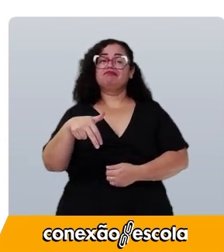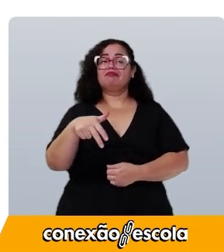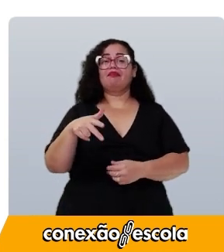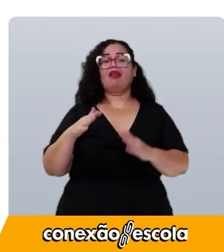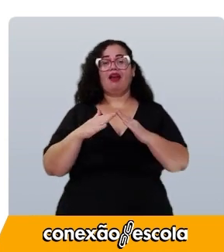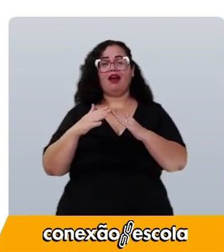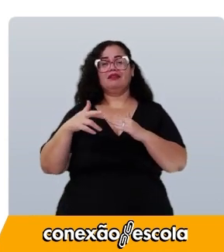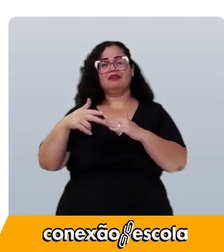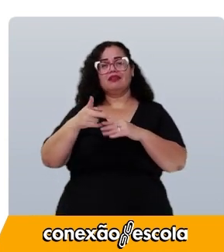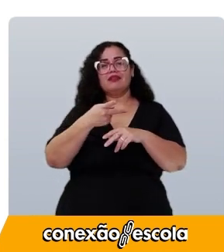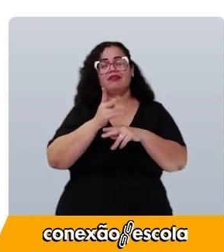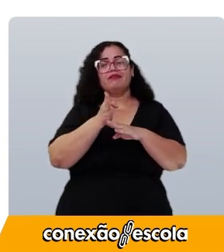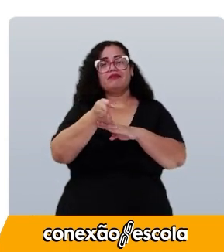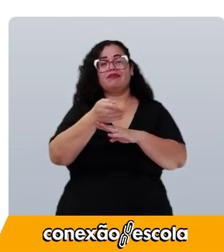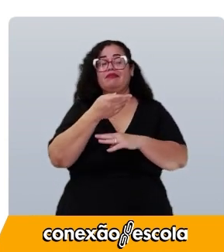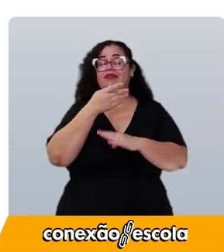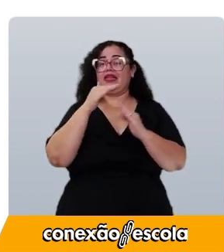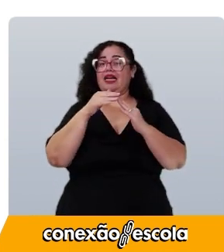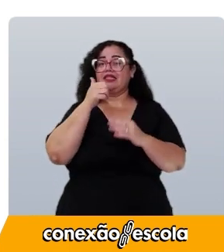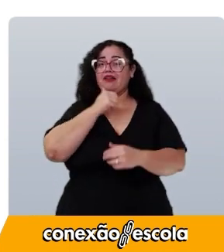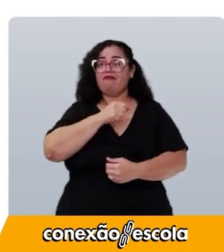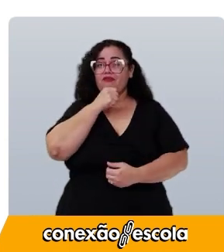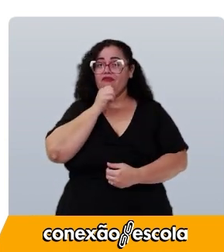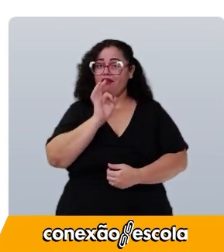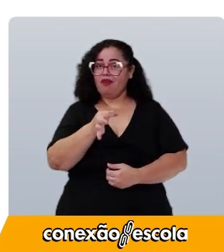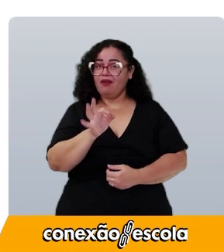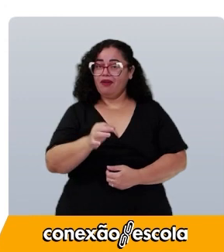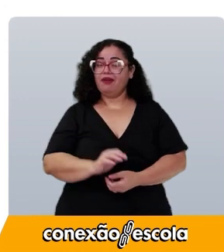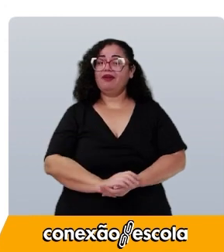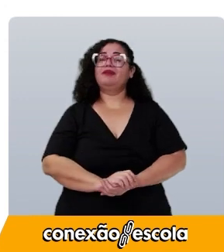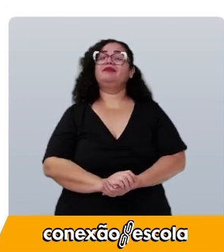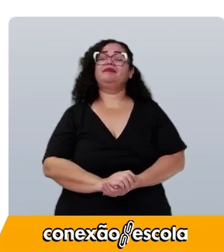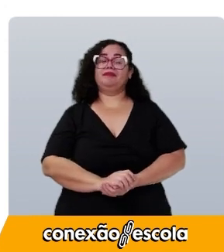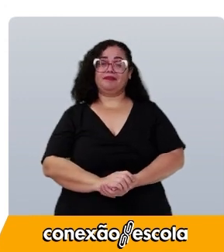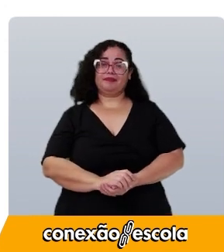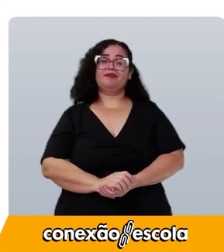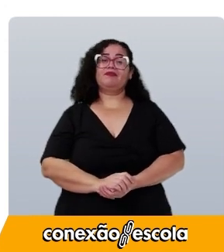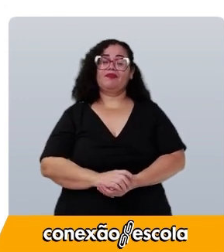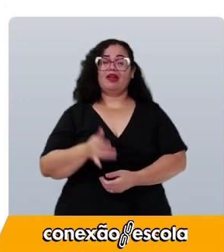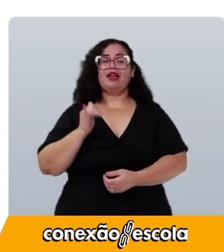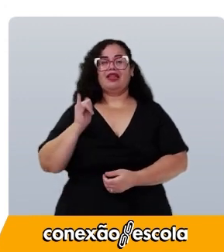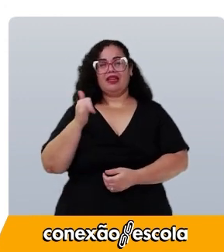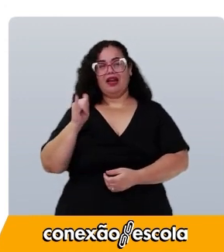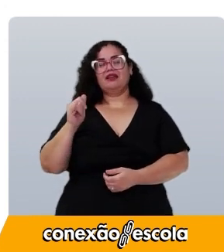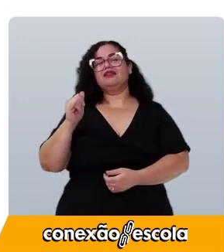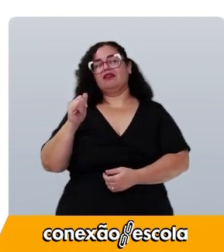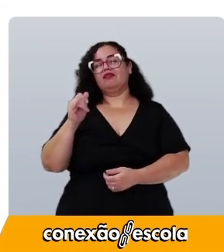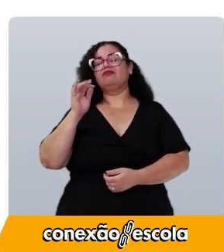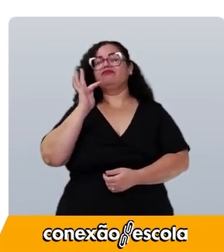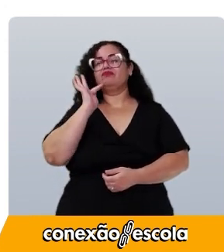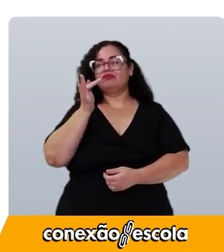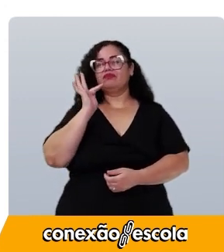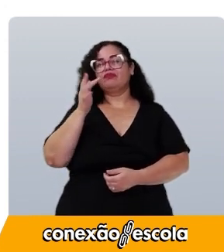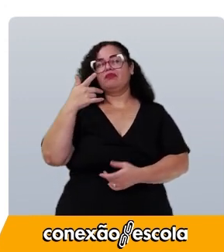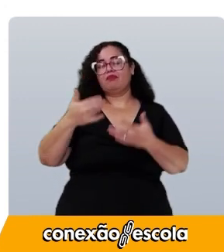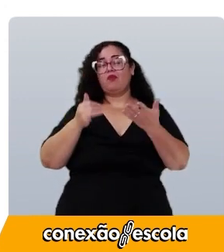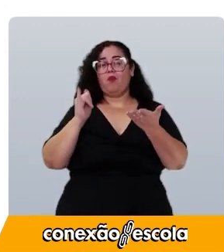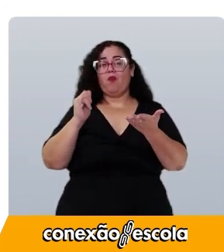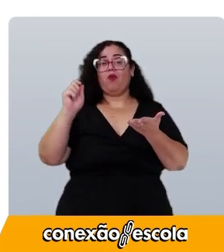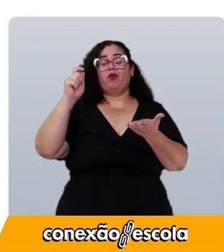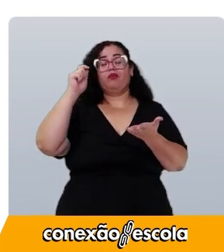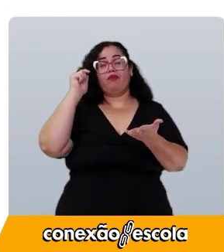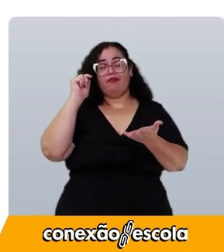pela floresta até a casa da vovozinha, né? Bem, a narração dos contos de fada costuma ser realizada também na